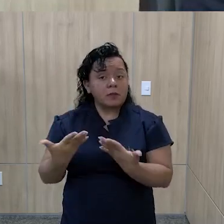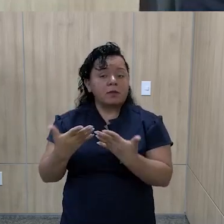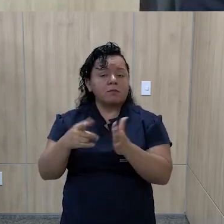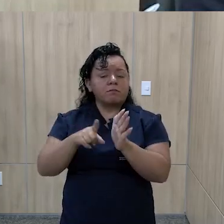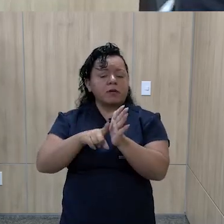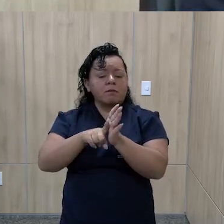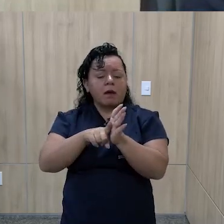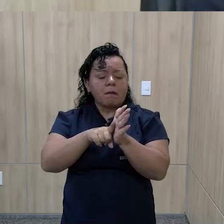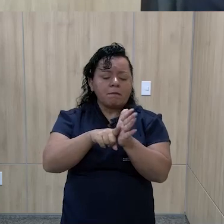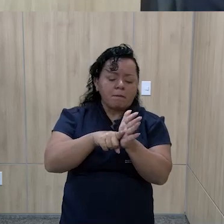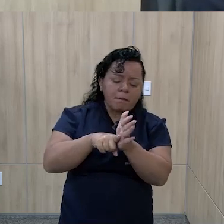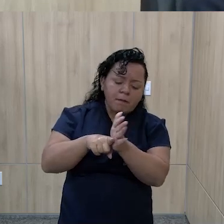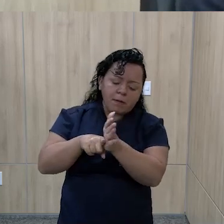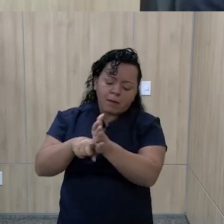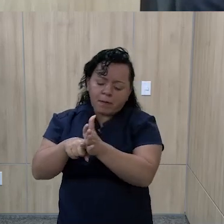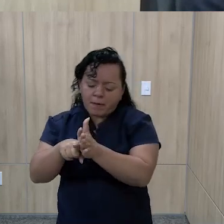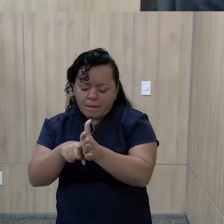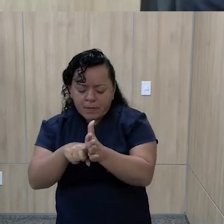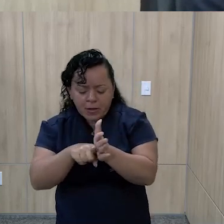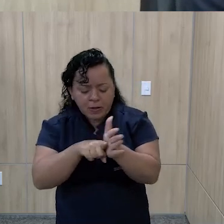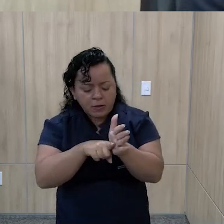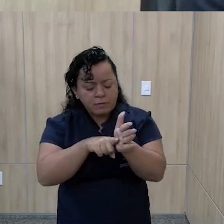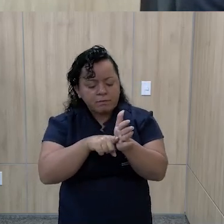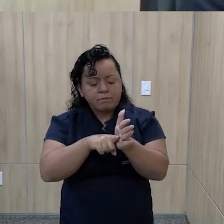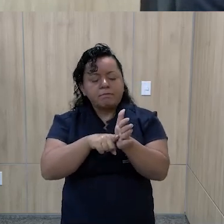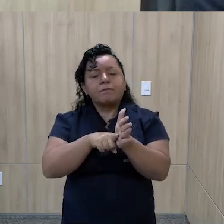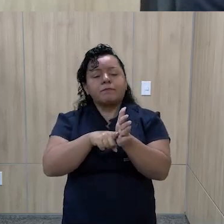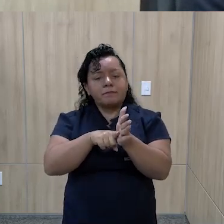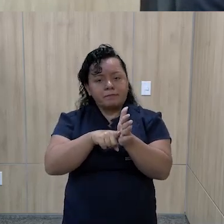então comecei a pesquisar